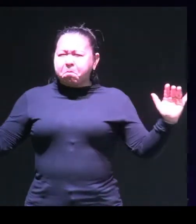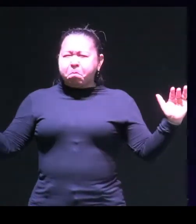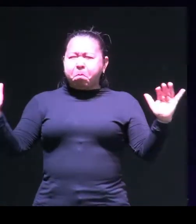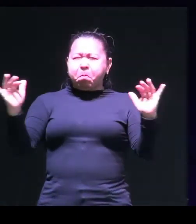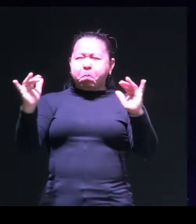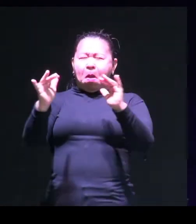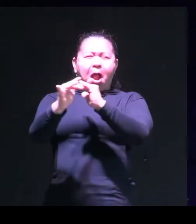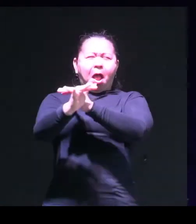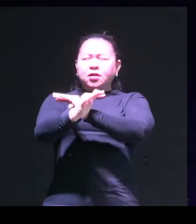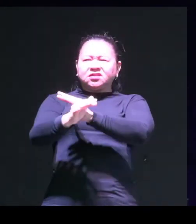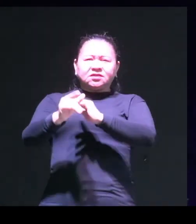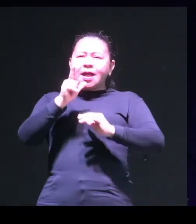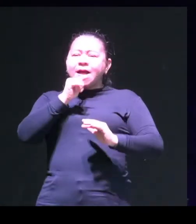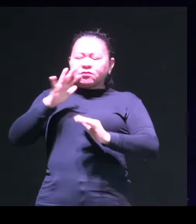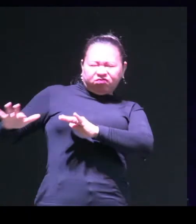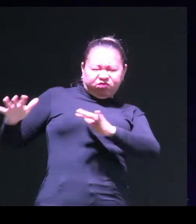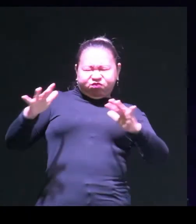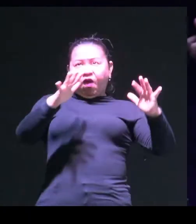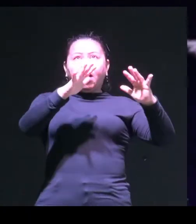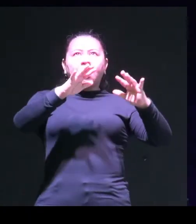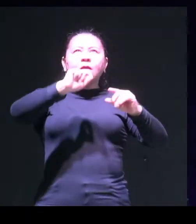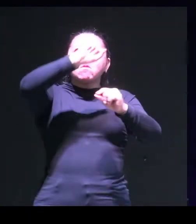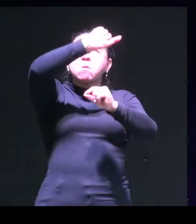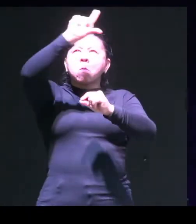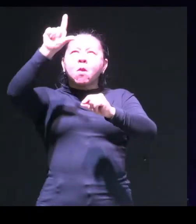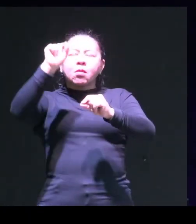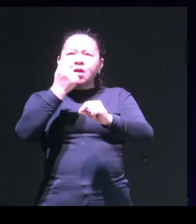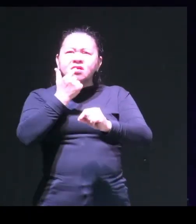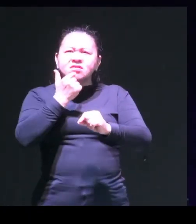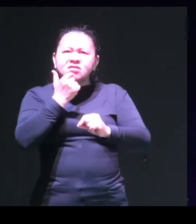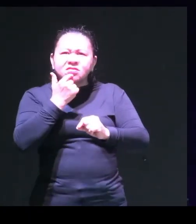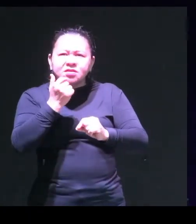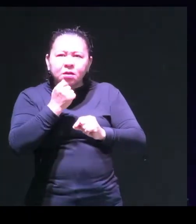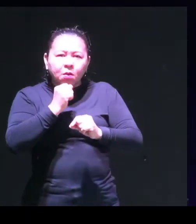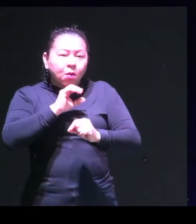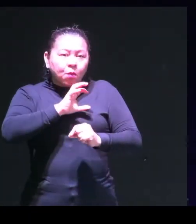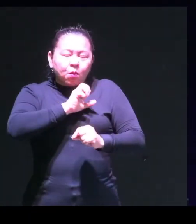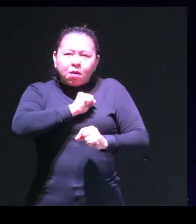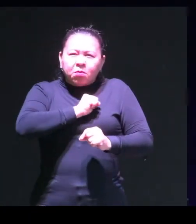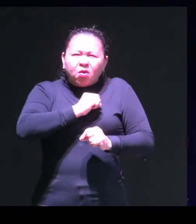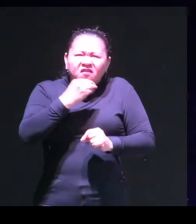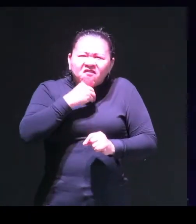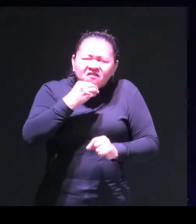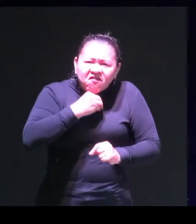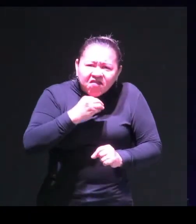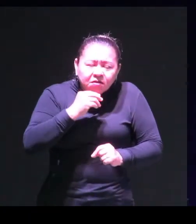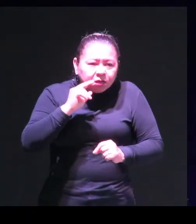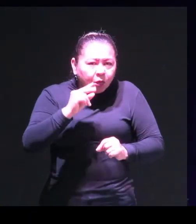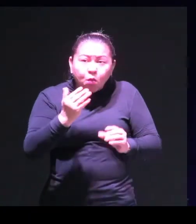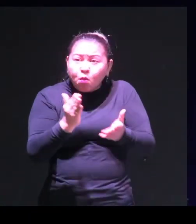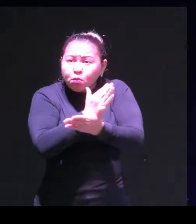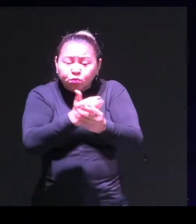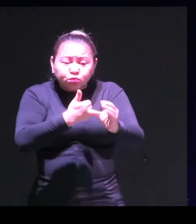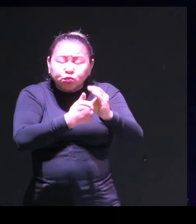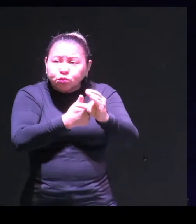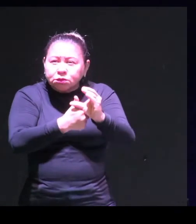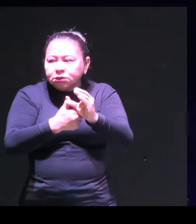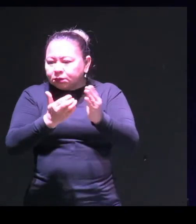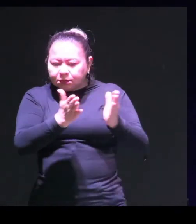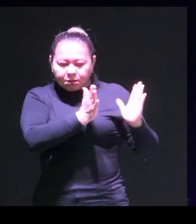incríveis, luas de sangue, o amor se esfriando. Ele fala sobre a perseguição dos cristãos e